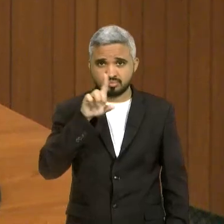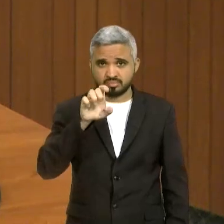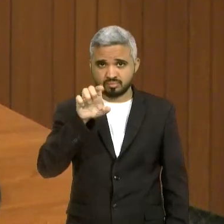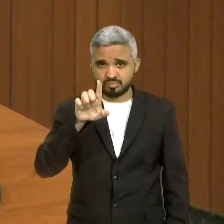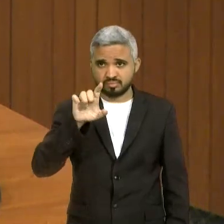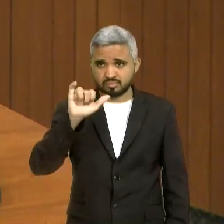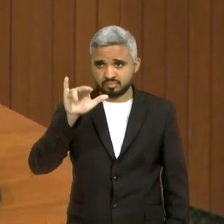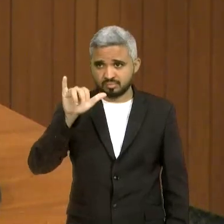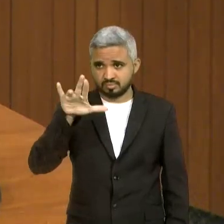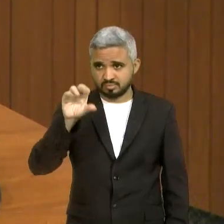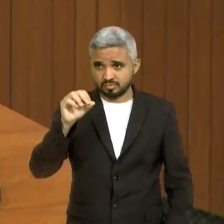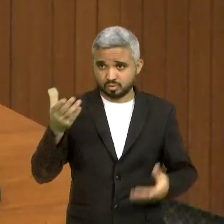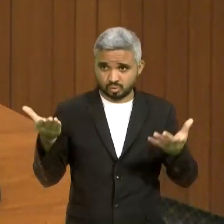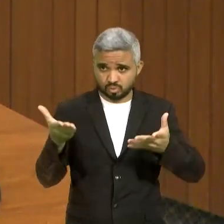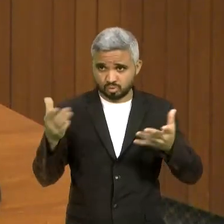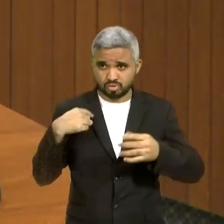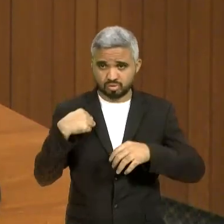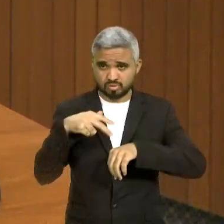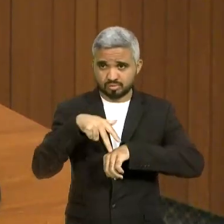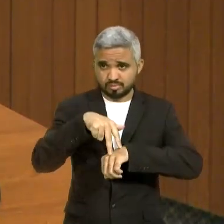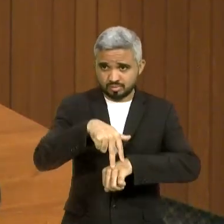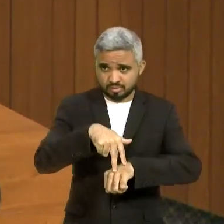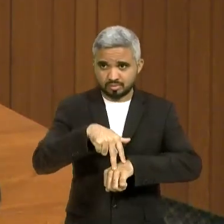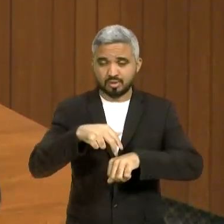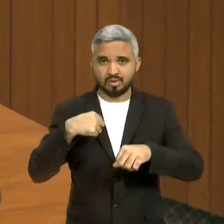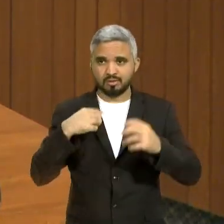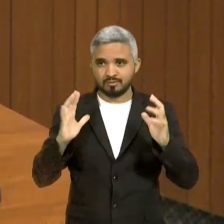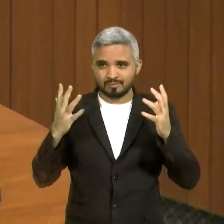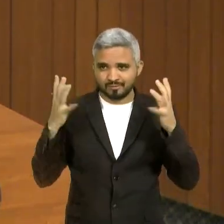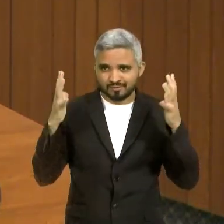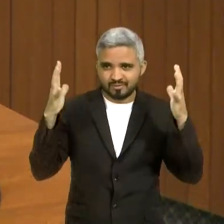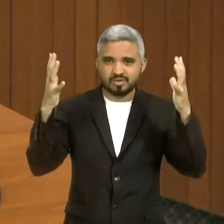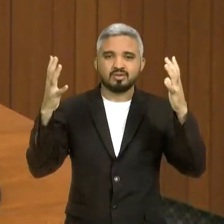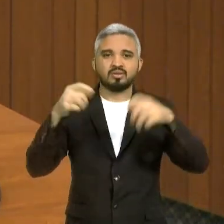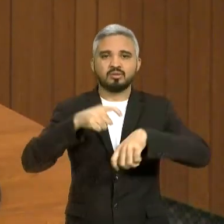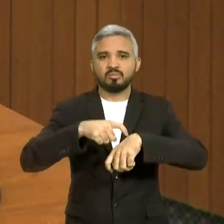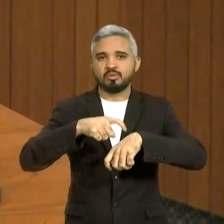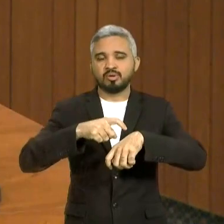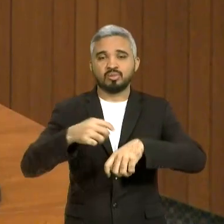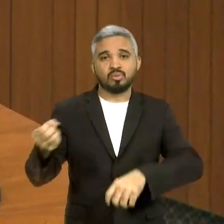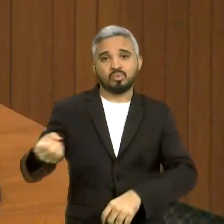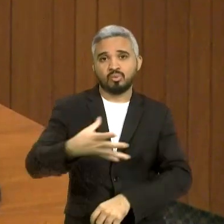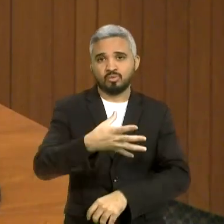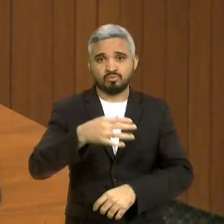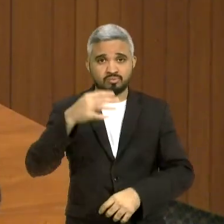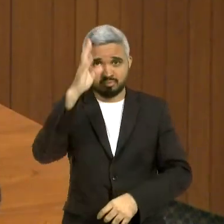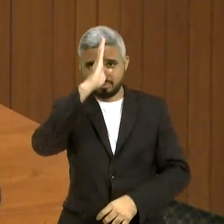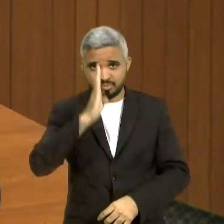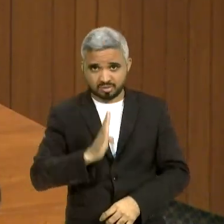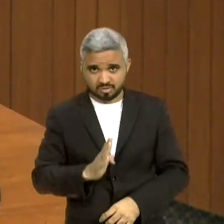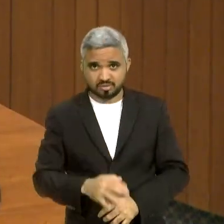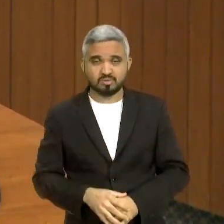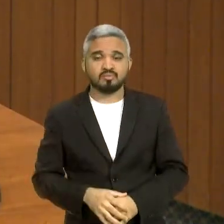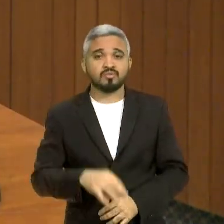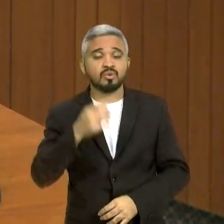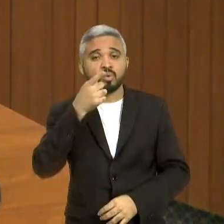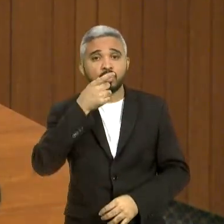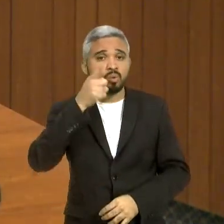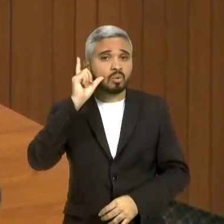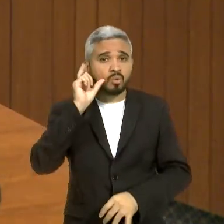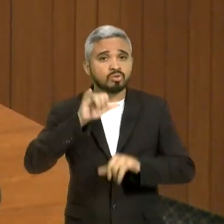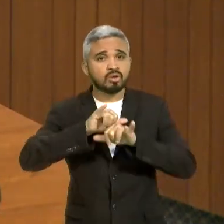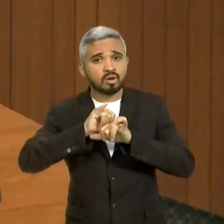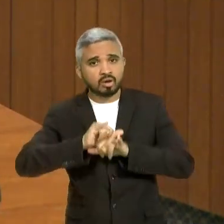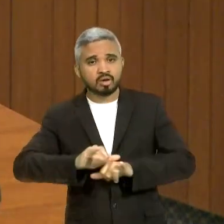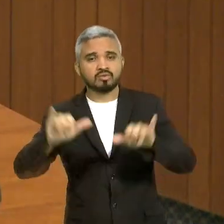momento vivido pelo nosso país, deputado Zé Inácio, deputado Leandro Belo. Ontem foi anunciada a redução da taxa Selic. Redução, ao meu